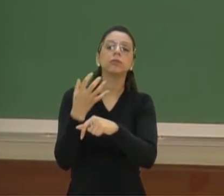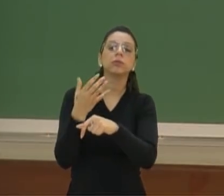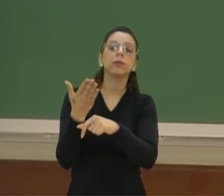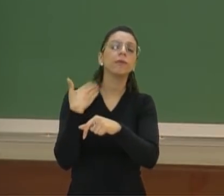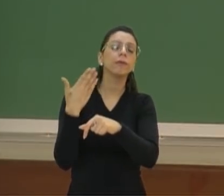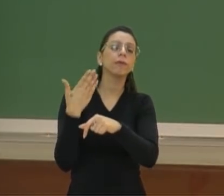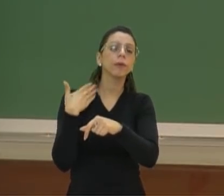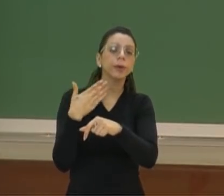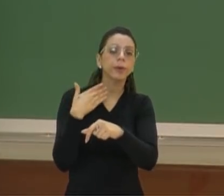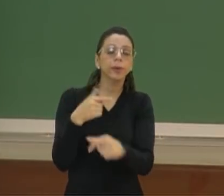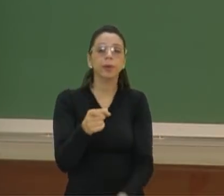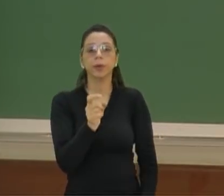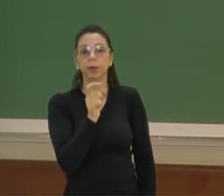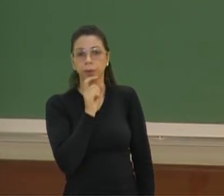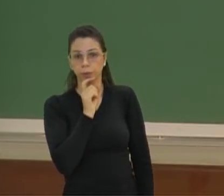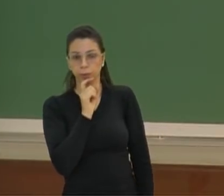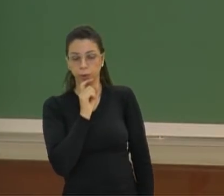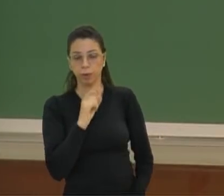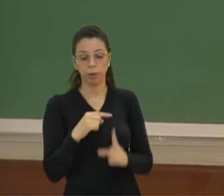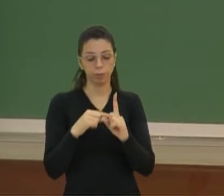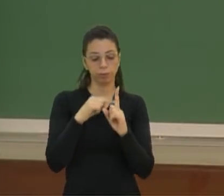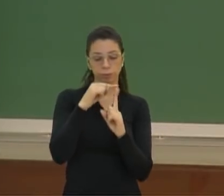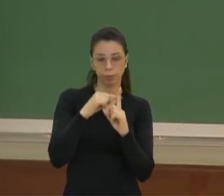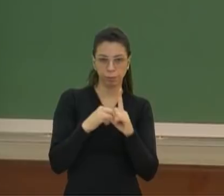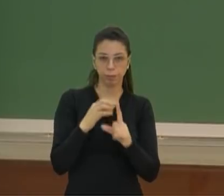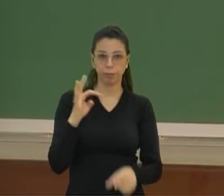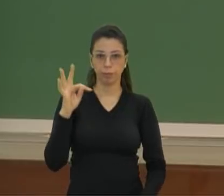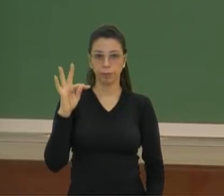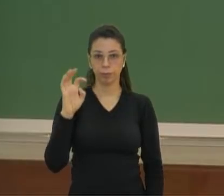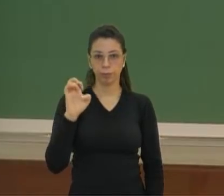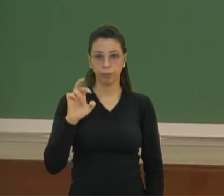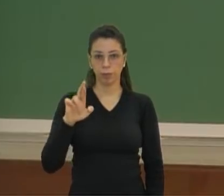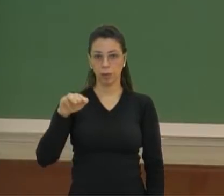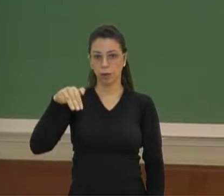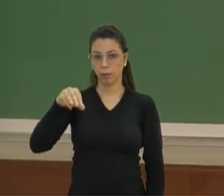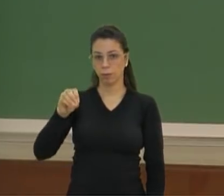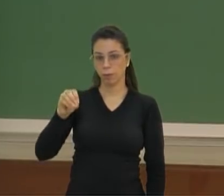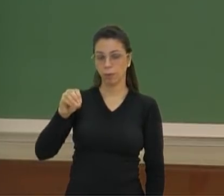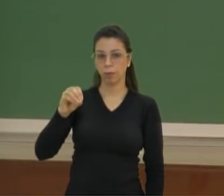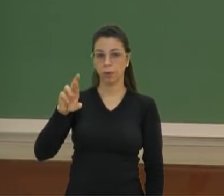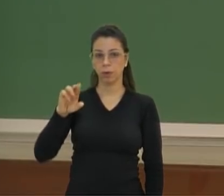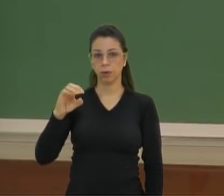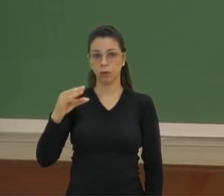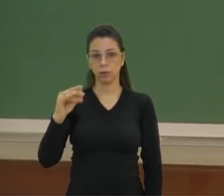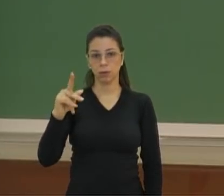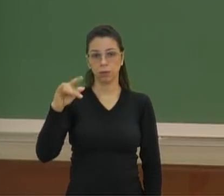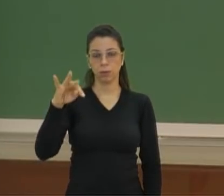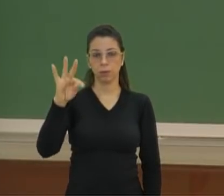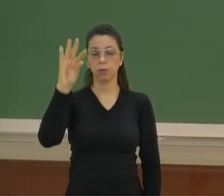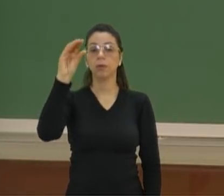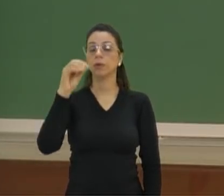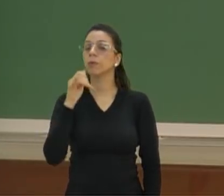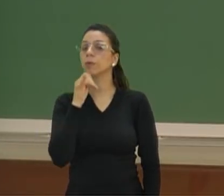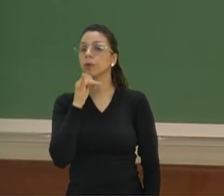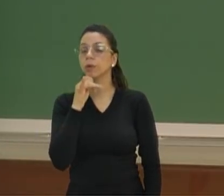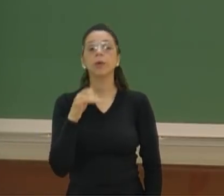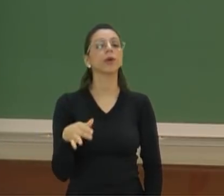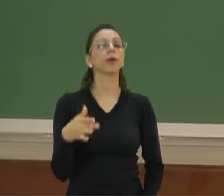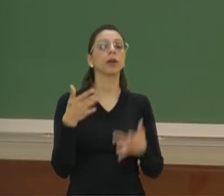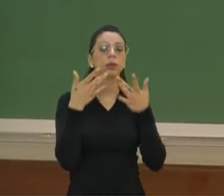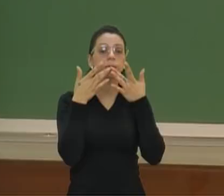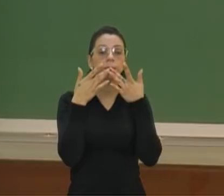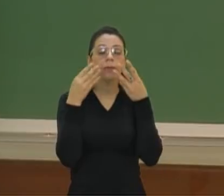um especial chamado termorreceptor. Mas agora a gente vai falar, por exemplo, na língua, do